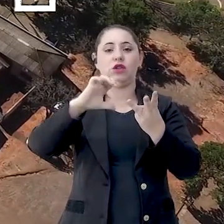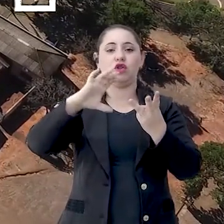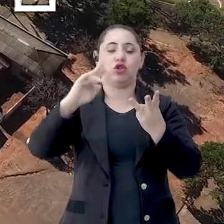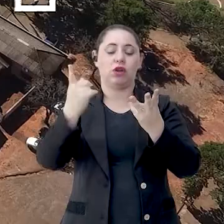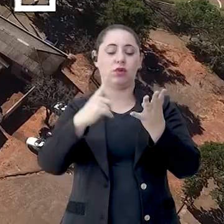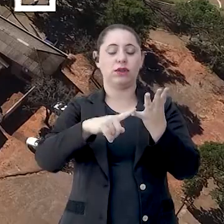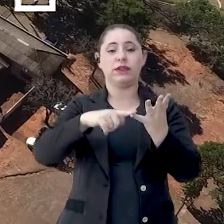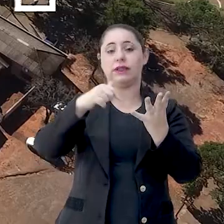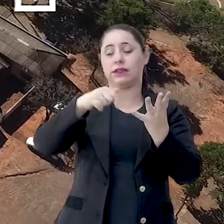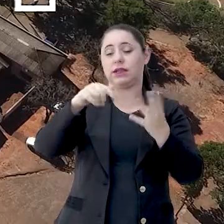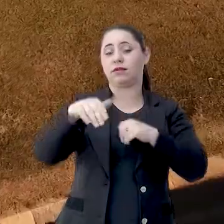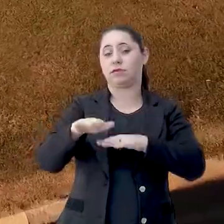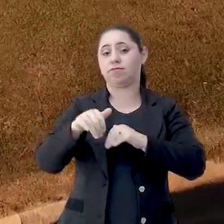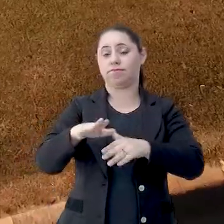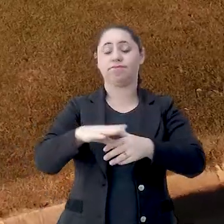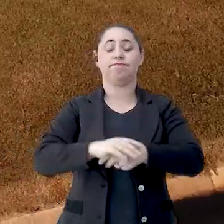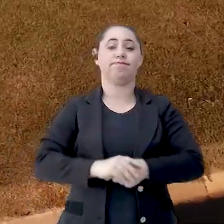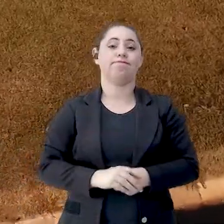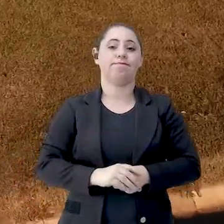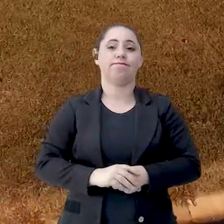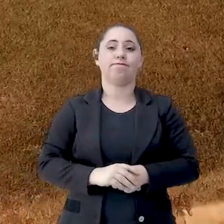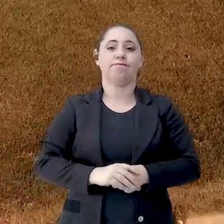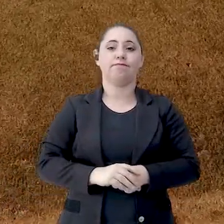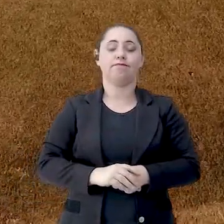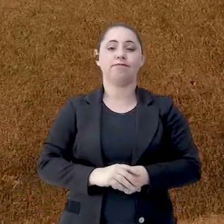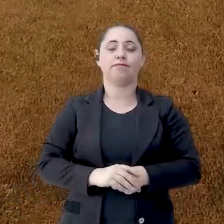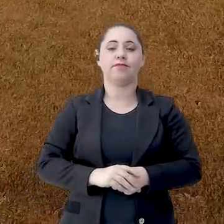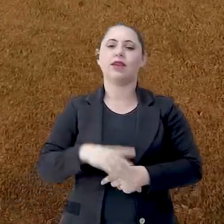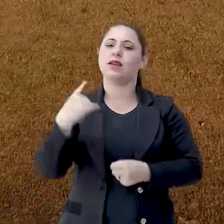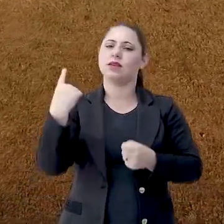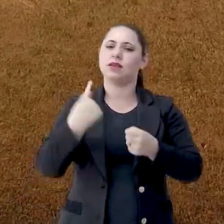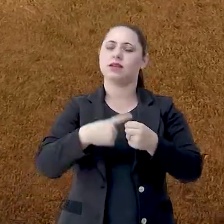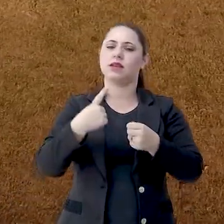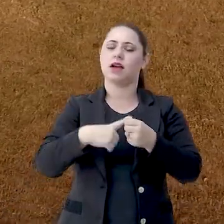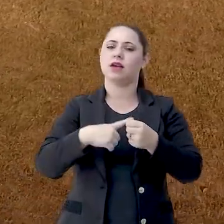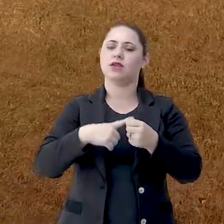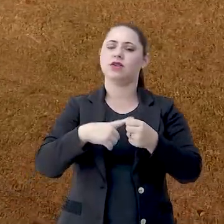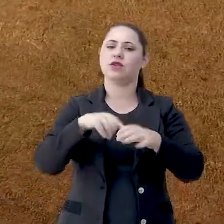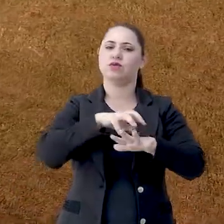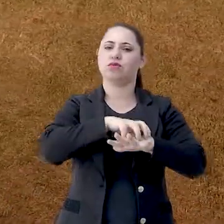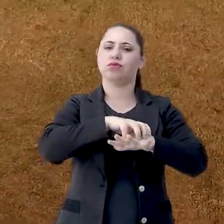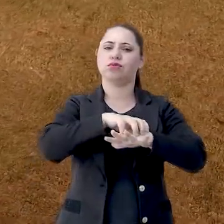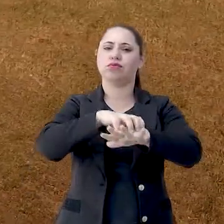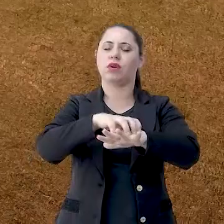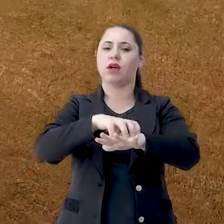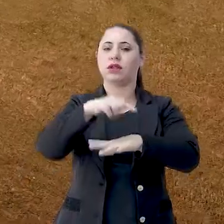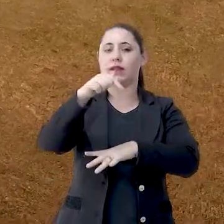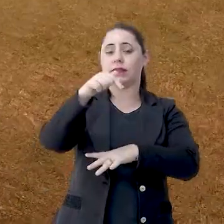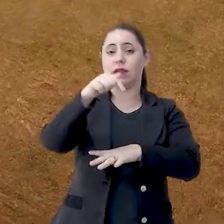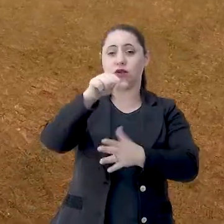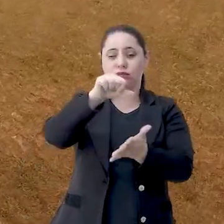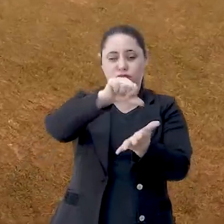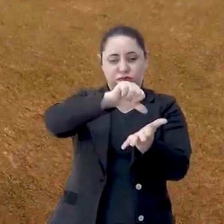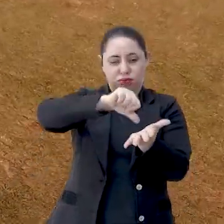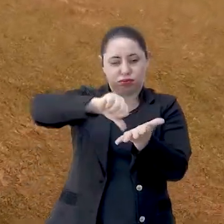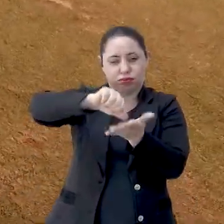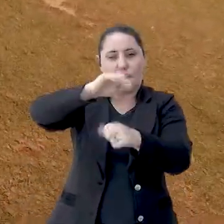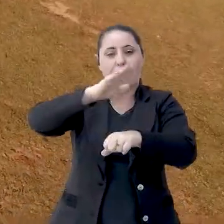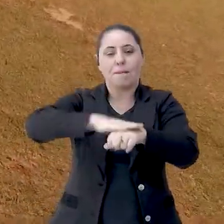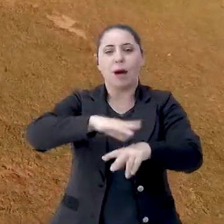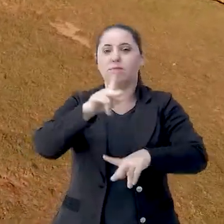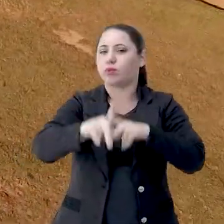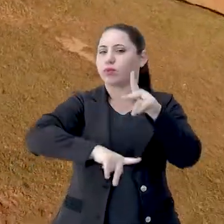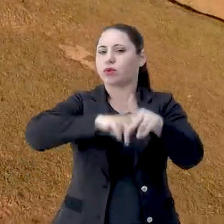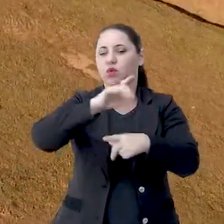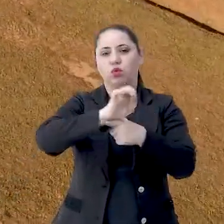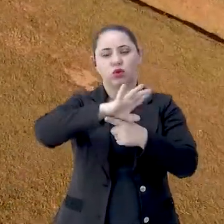habitantes, segundo o IBGE. O turismo vem sendo decisivo no desenvolvimento do mercado de trabalho local. Em 2019,